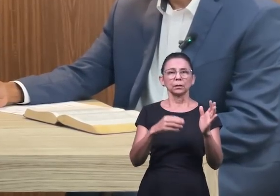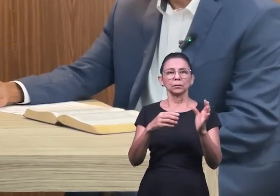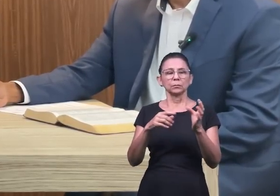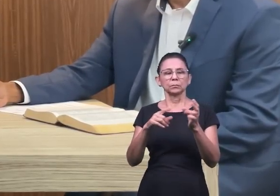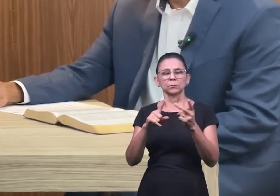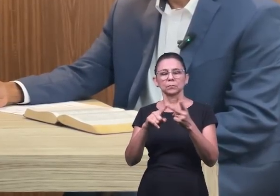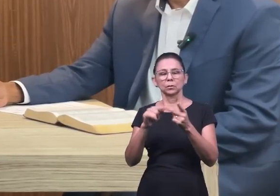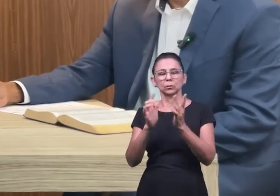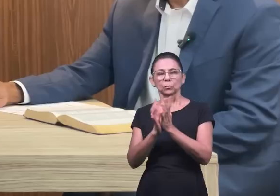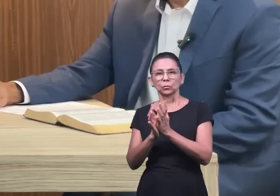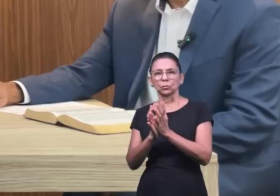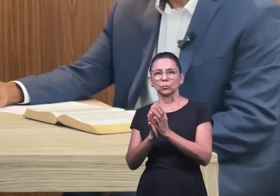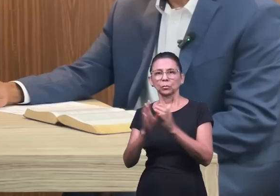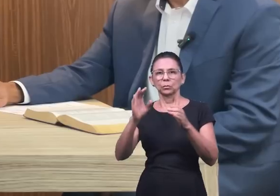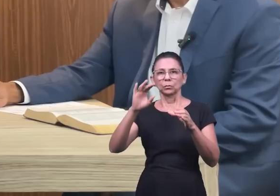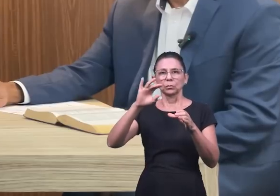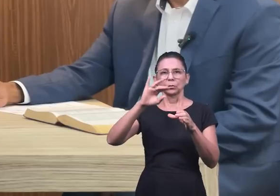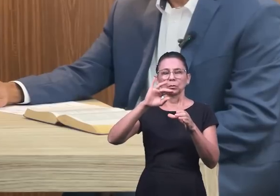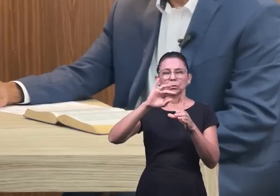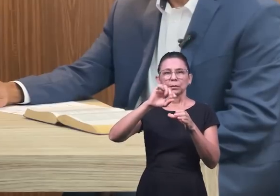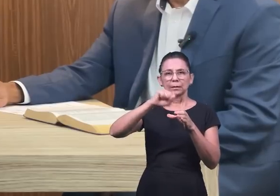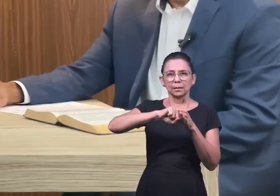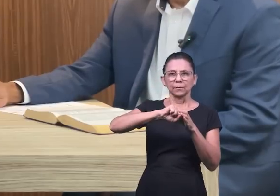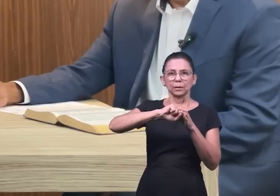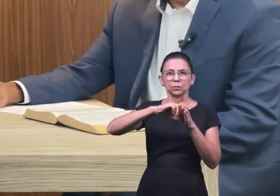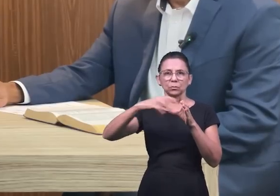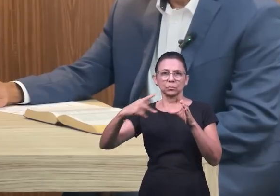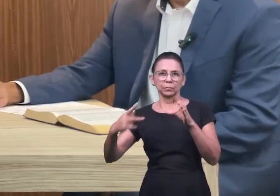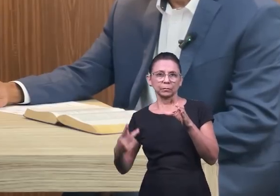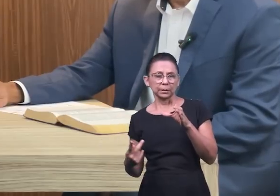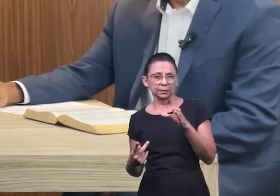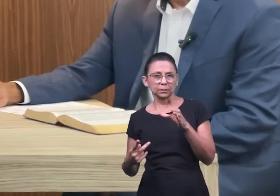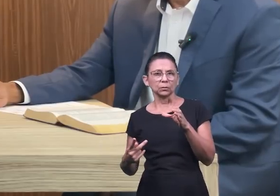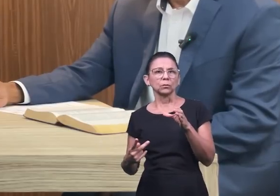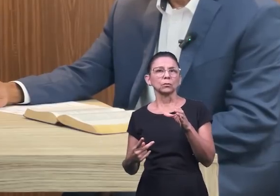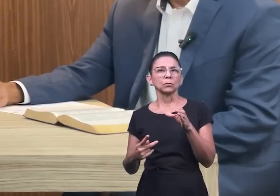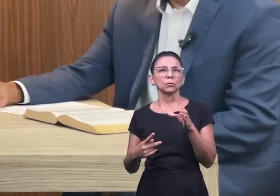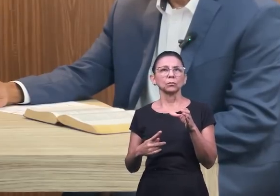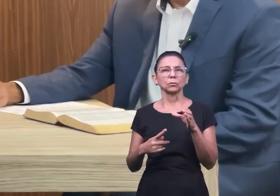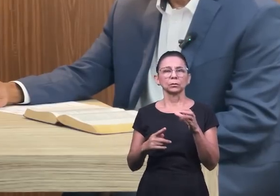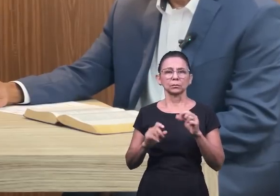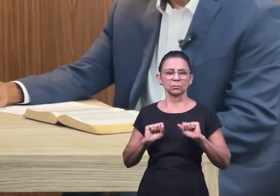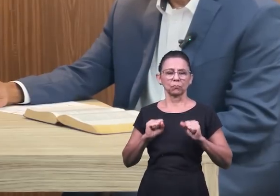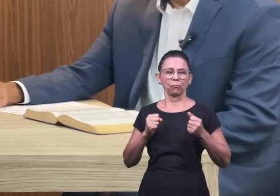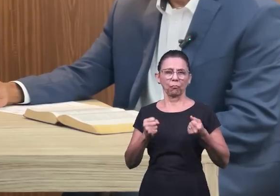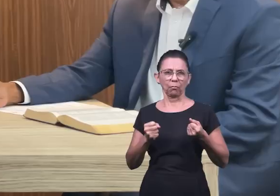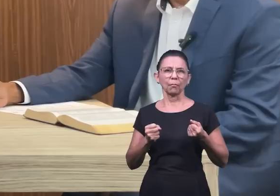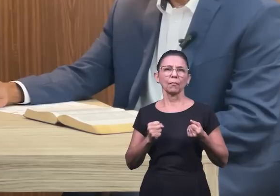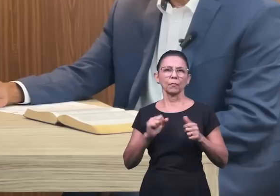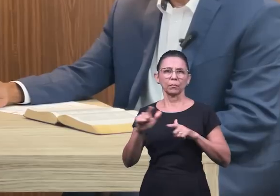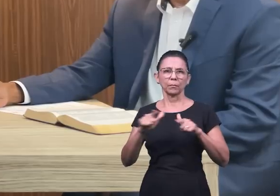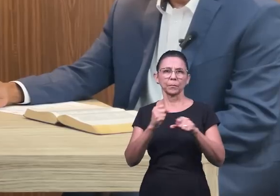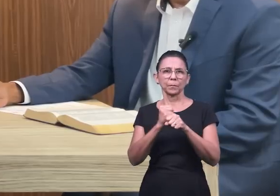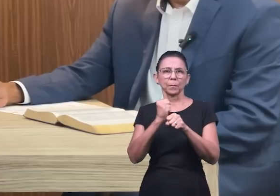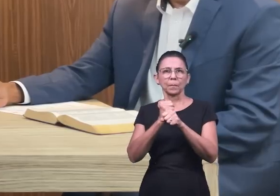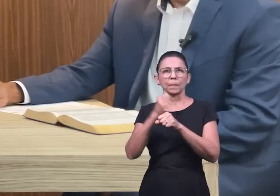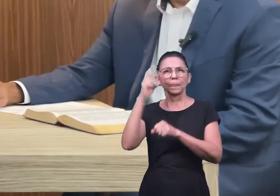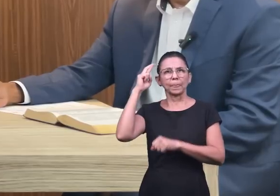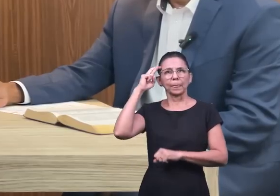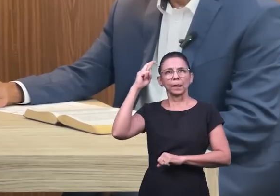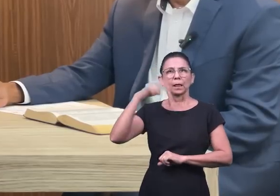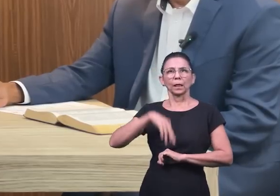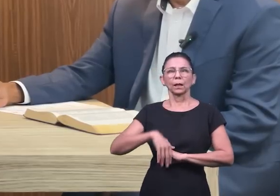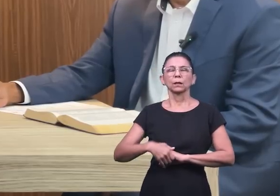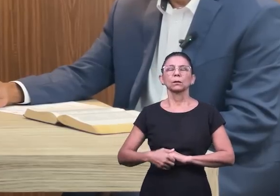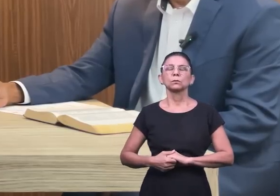grandes grupos que estão se levantando agora, né? Evangelho Sem Fronteira e Semente Preciosa. O Semente Preciosa